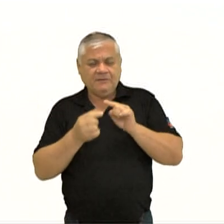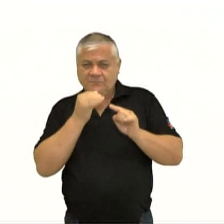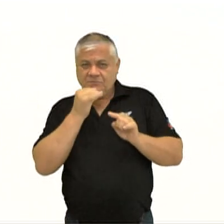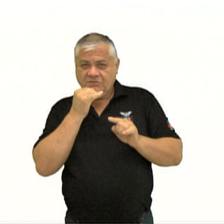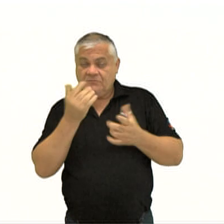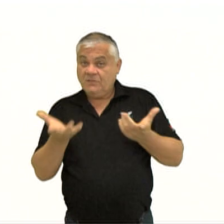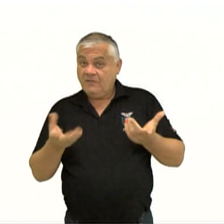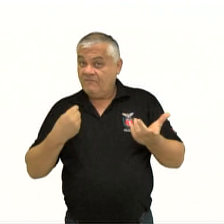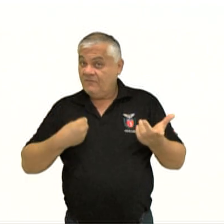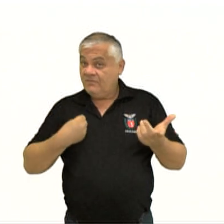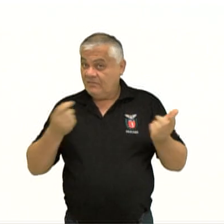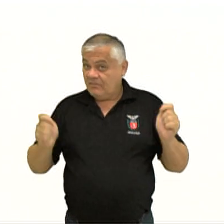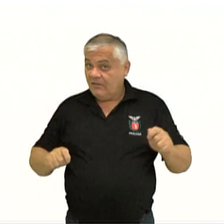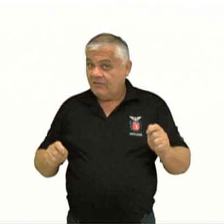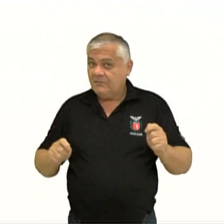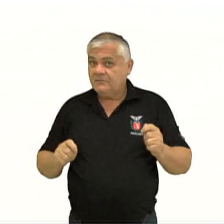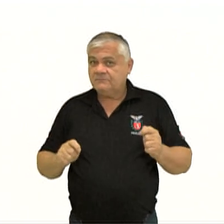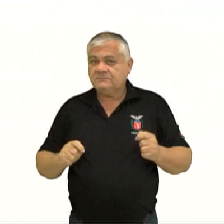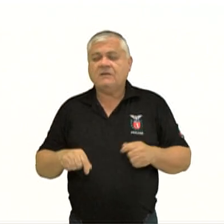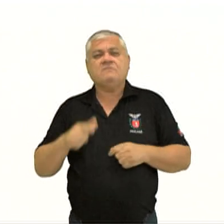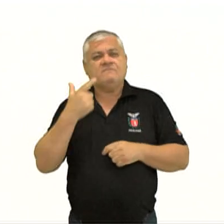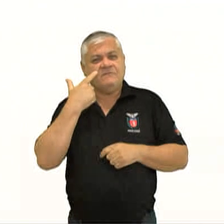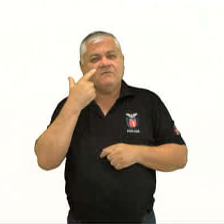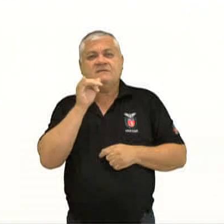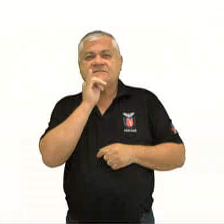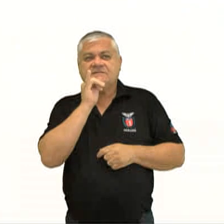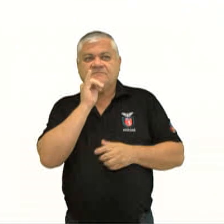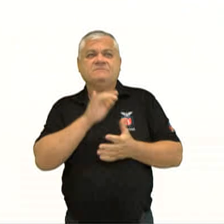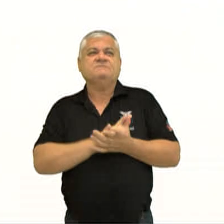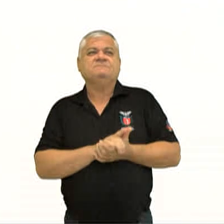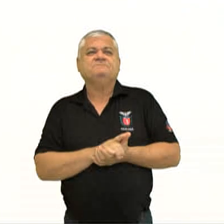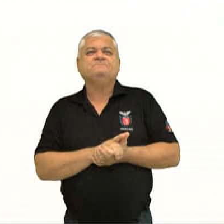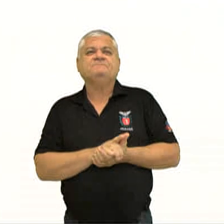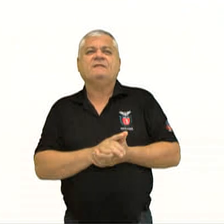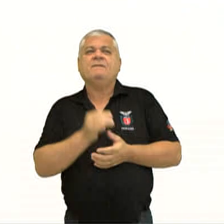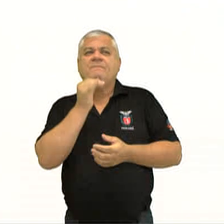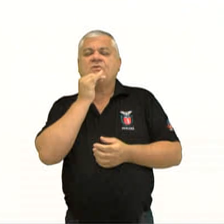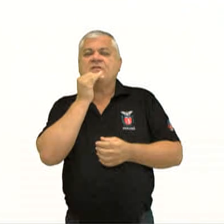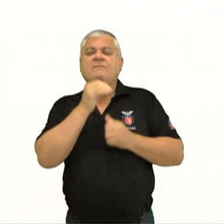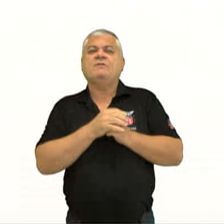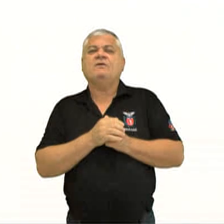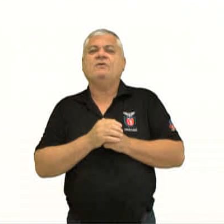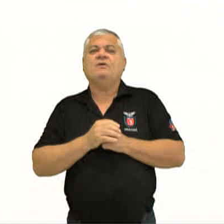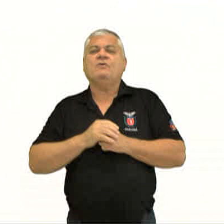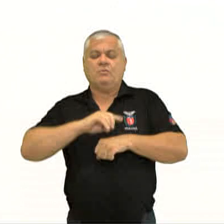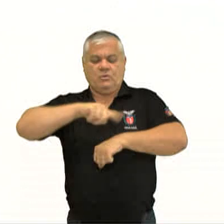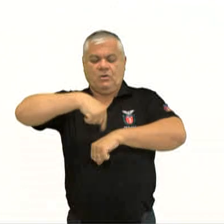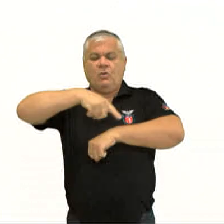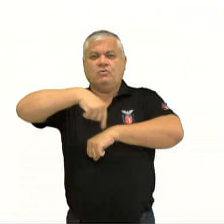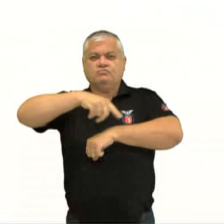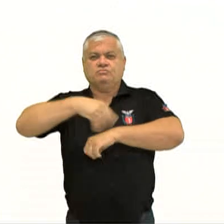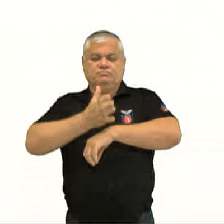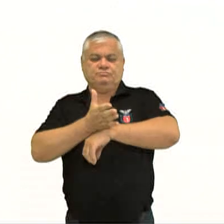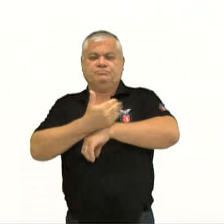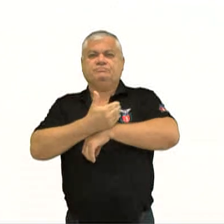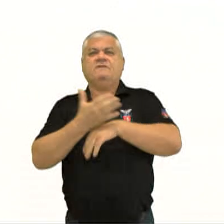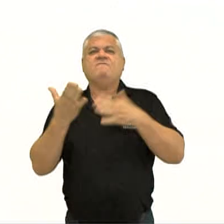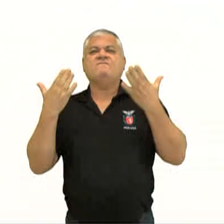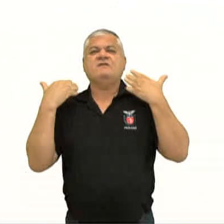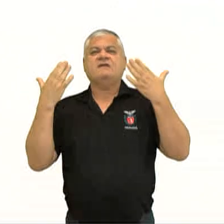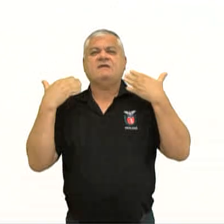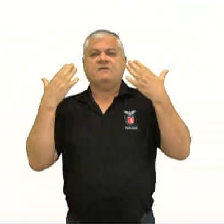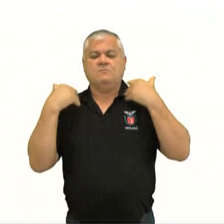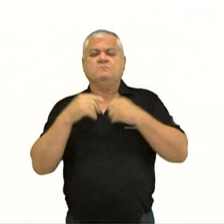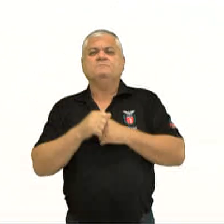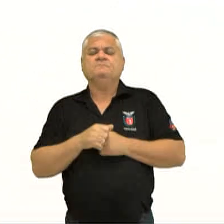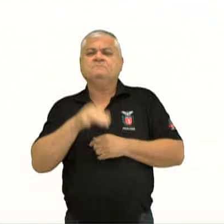função na nossa vida? Então eu trouxe para vocês aqui um exemplo, o exemplo do horário de verão. Então, o